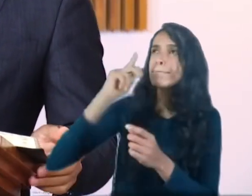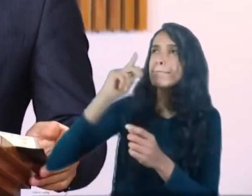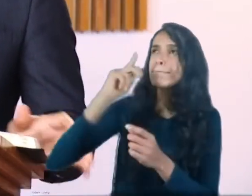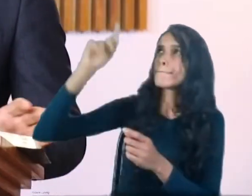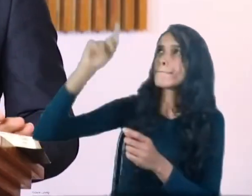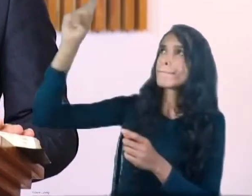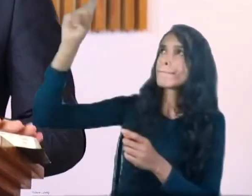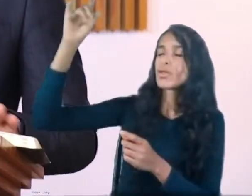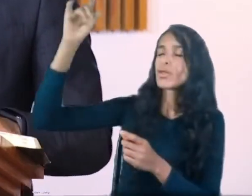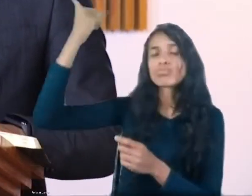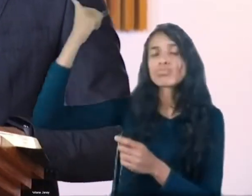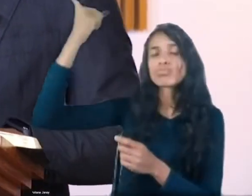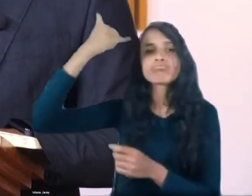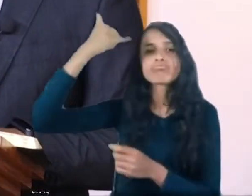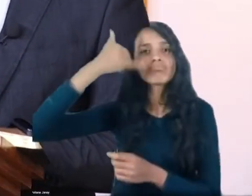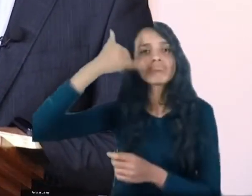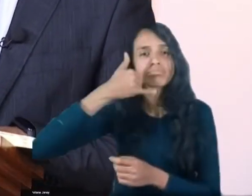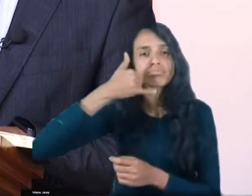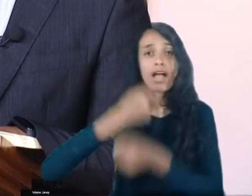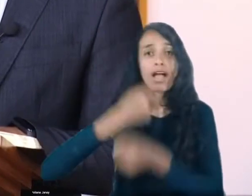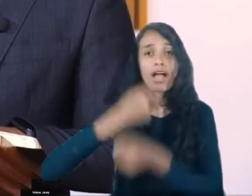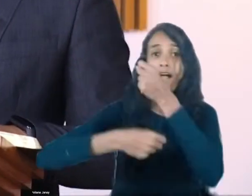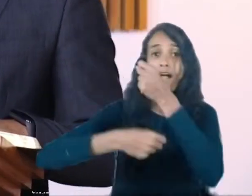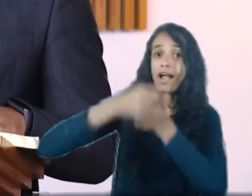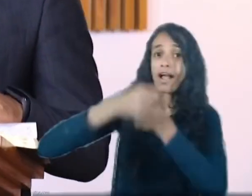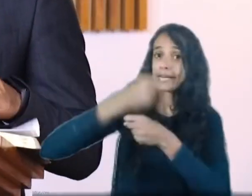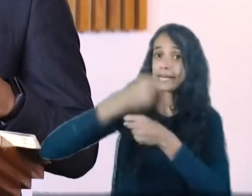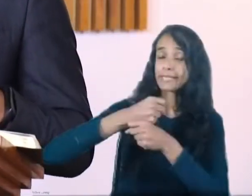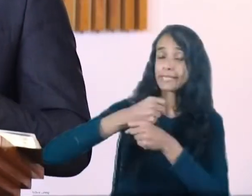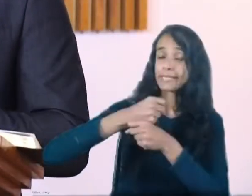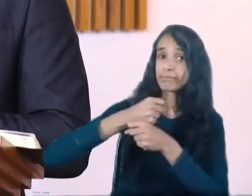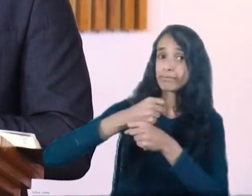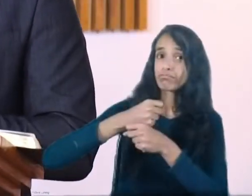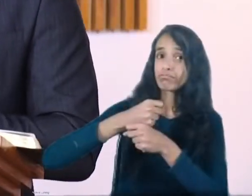O ano passado foi um ano muito